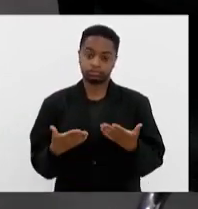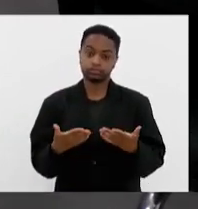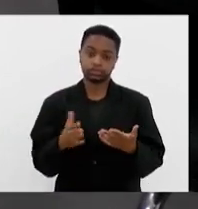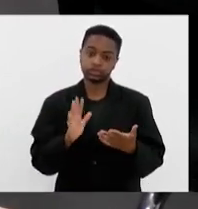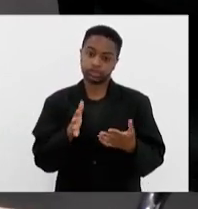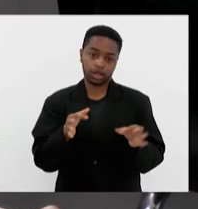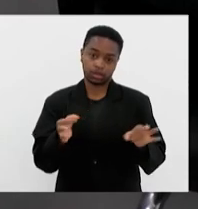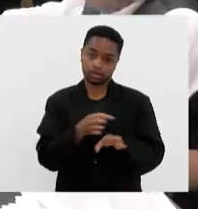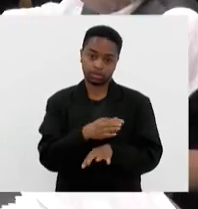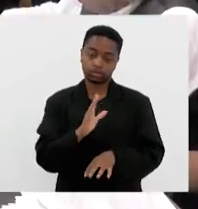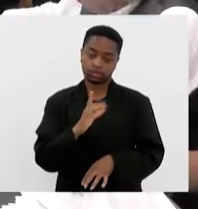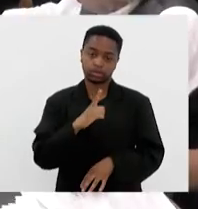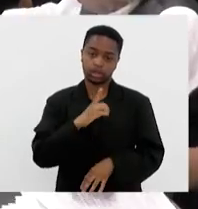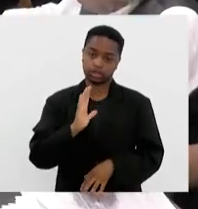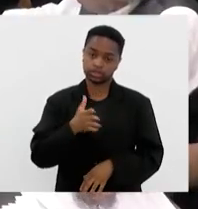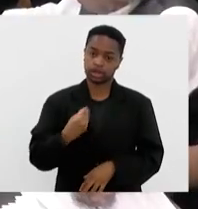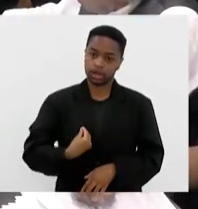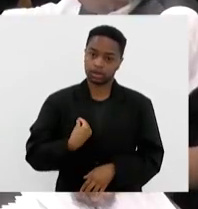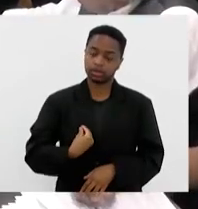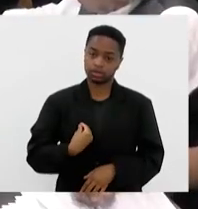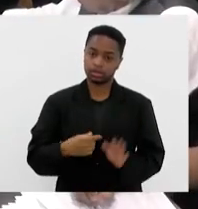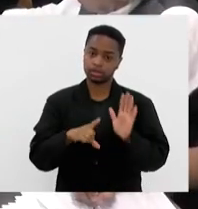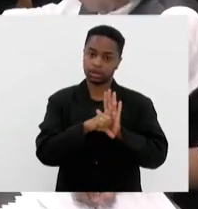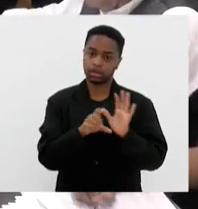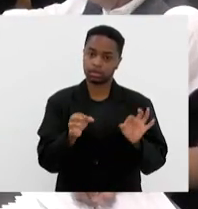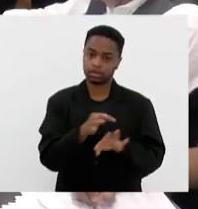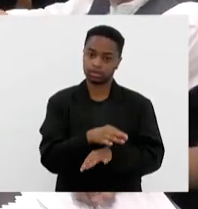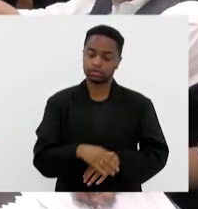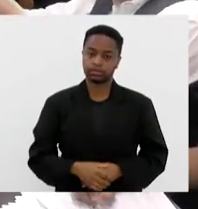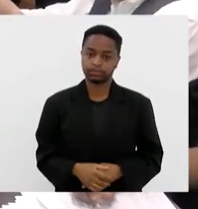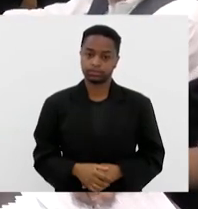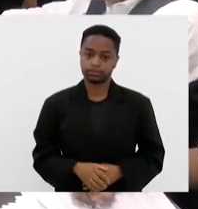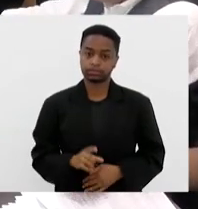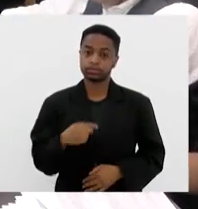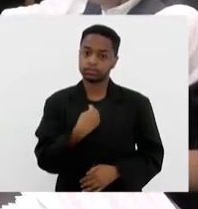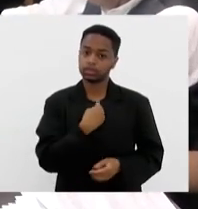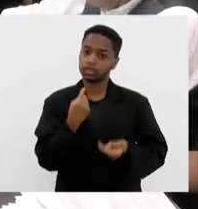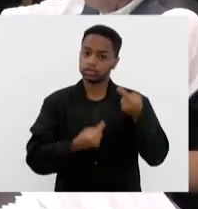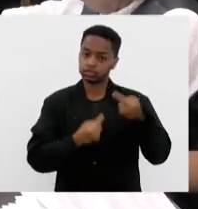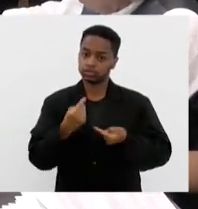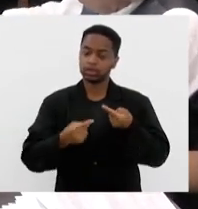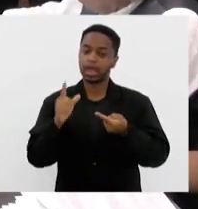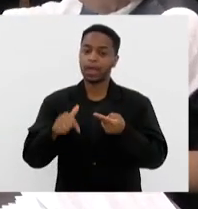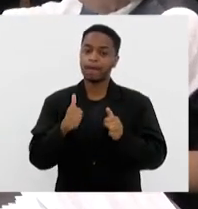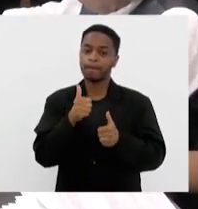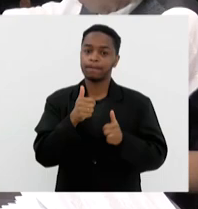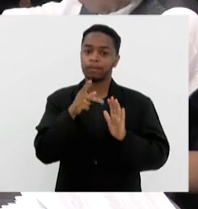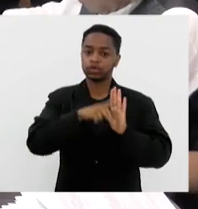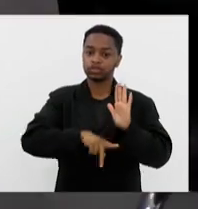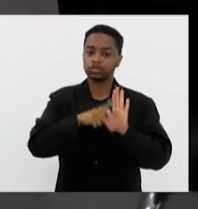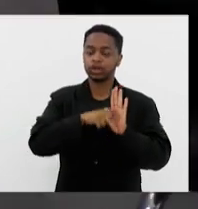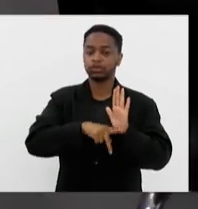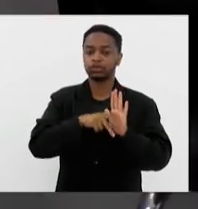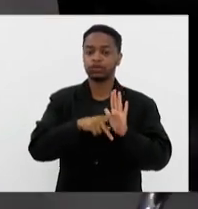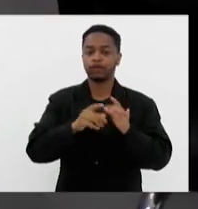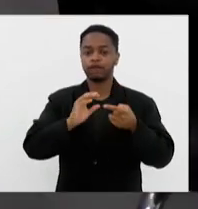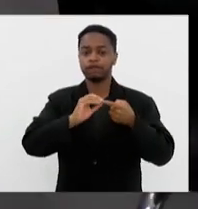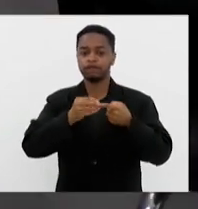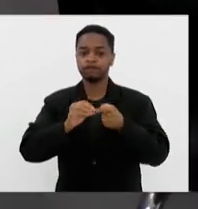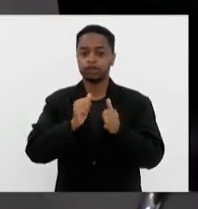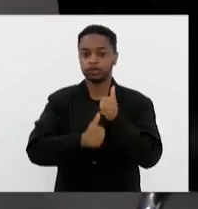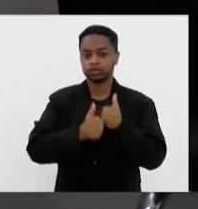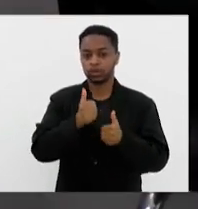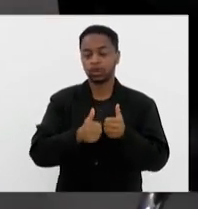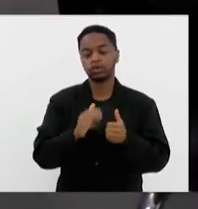prejudicabilidade. A gente discutiu isso intensamente, que era o projeto do feijão com arroz, né? Todo mundo há de lembrar